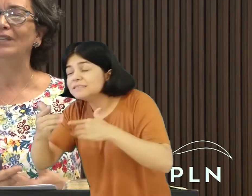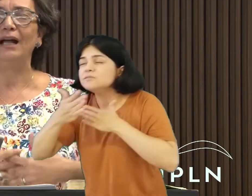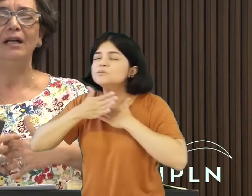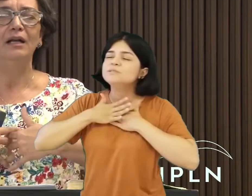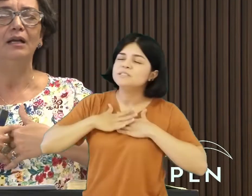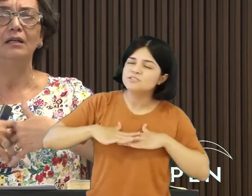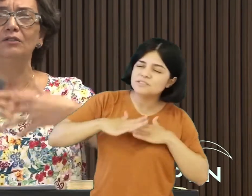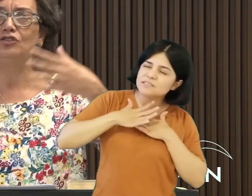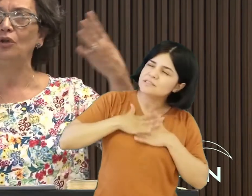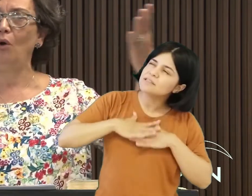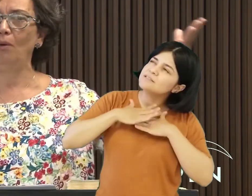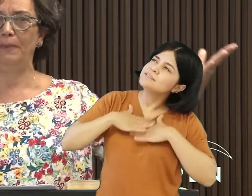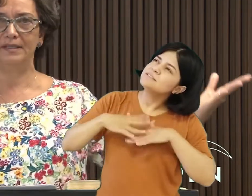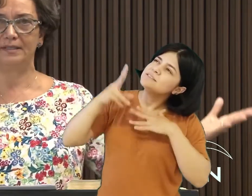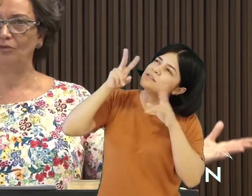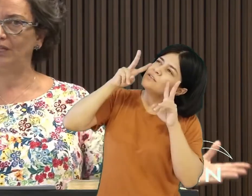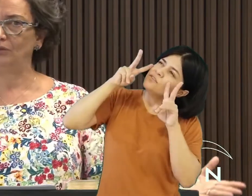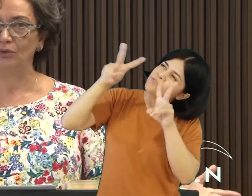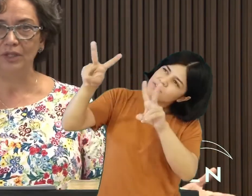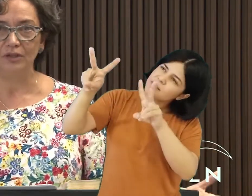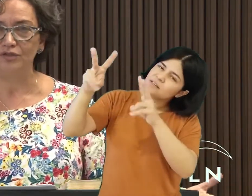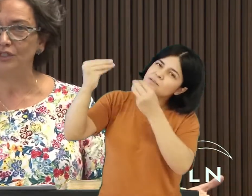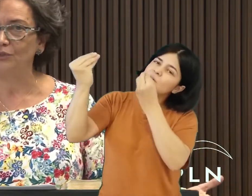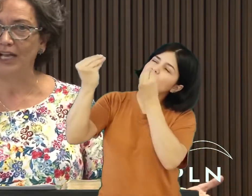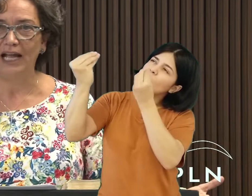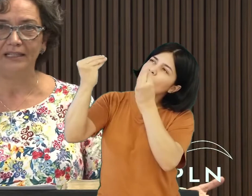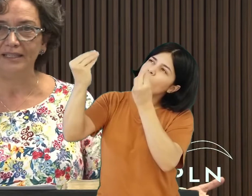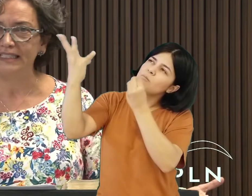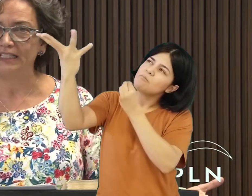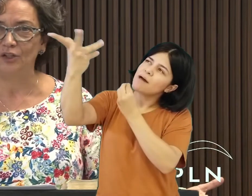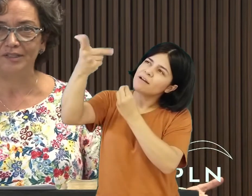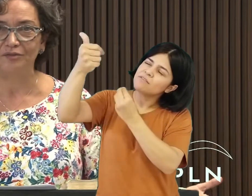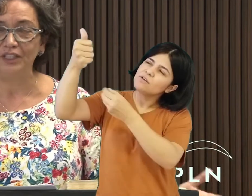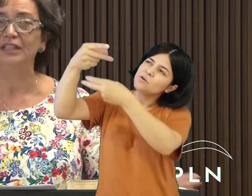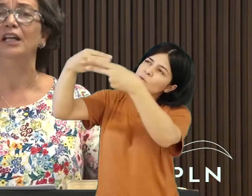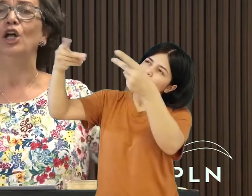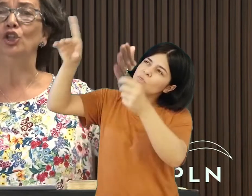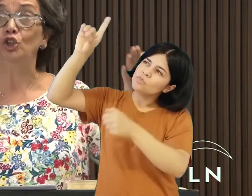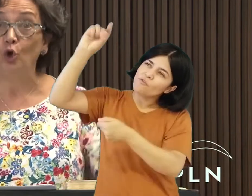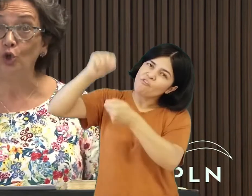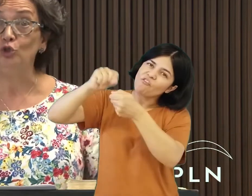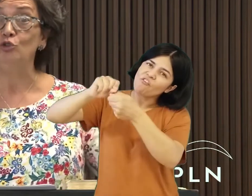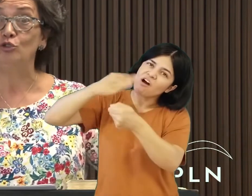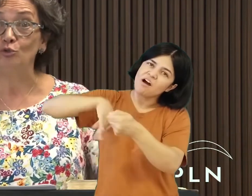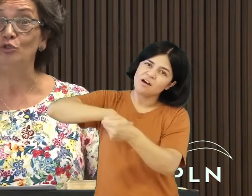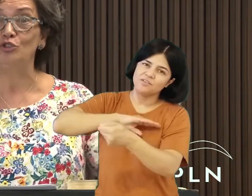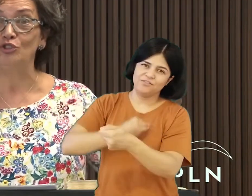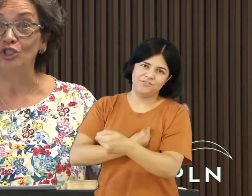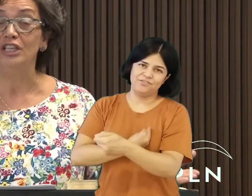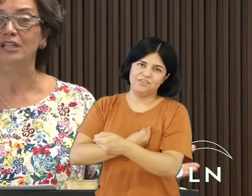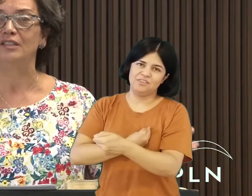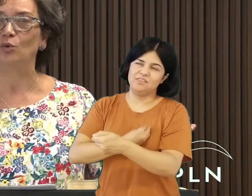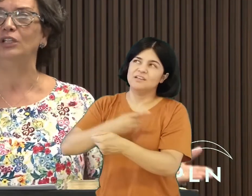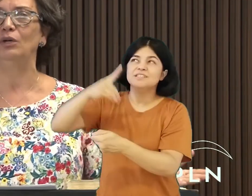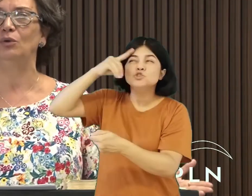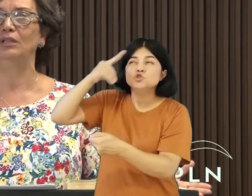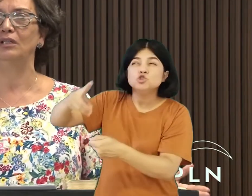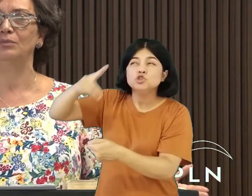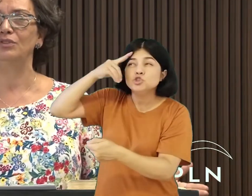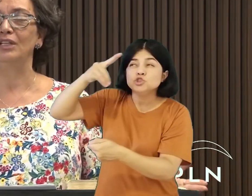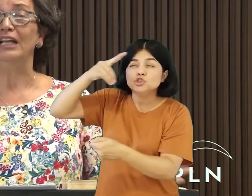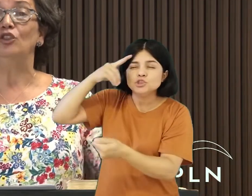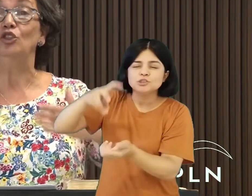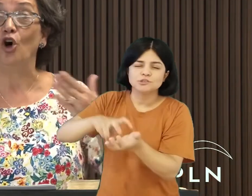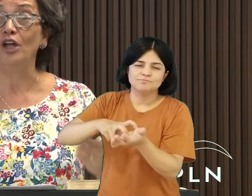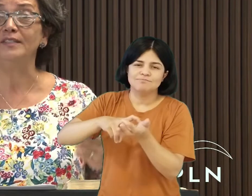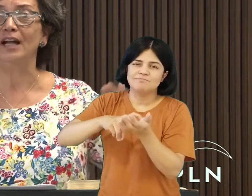contemplativo da grande obra salvadora que o Senhor realiza na nossa vida todos os dias quando